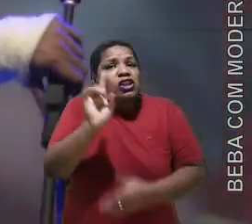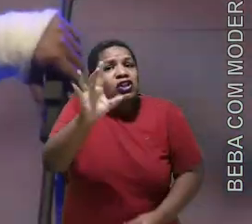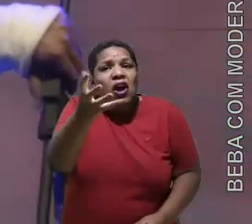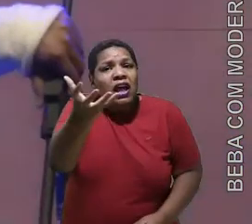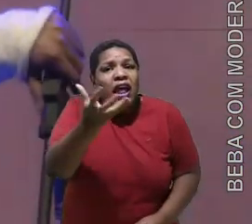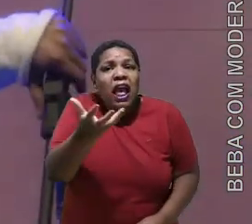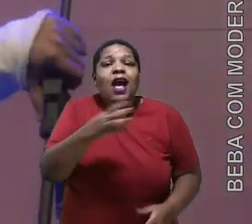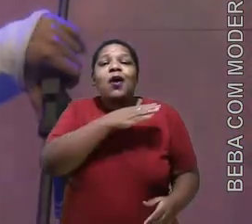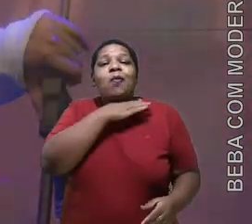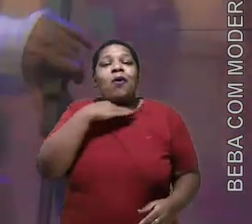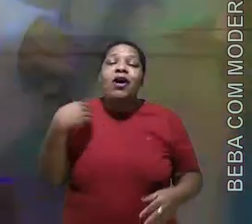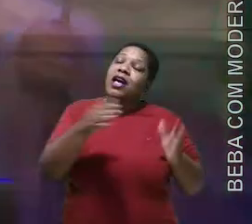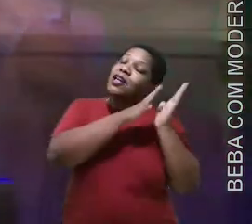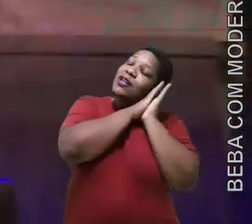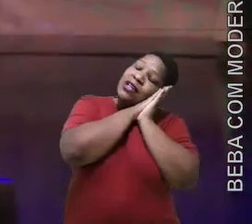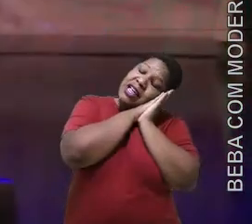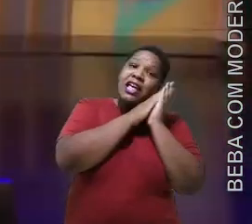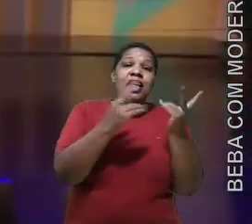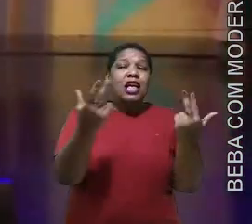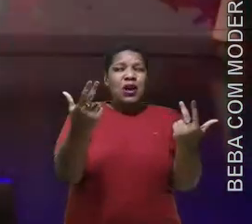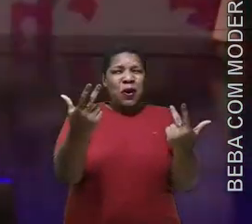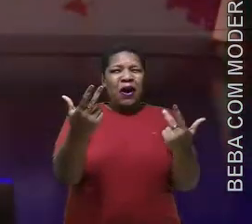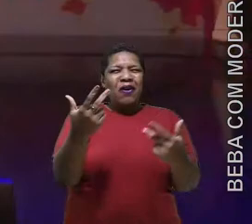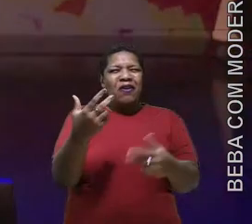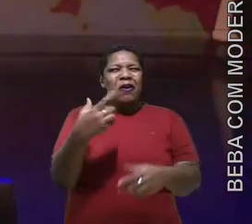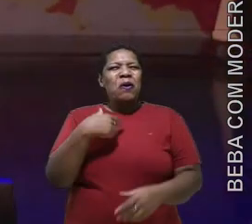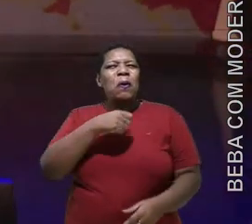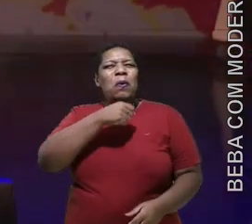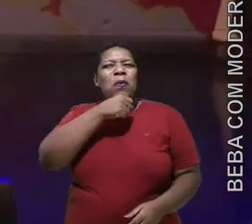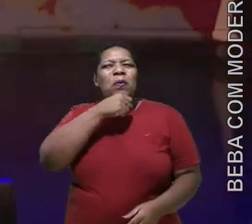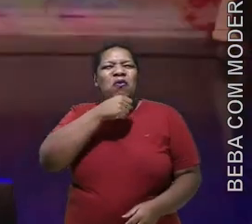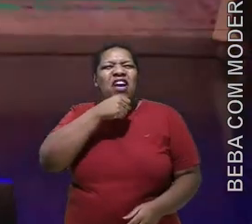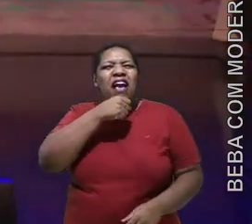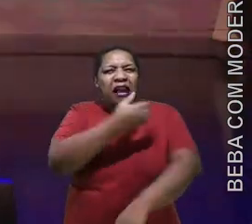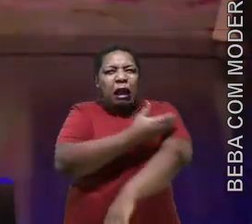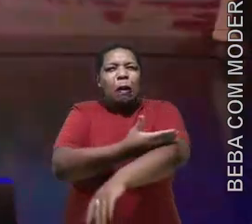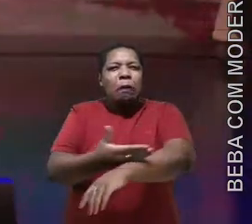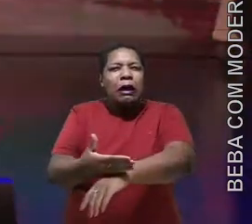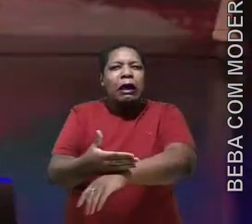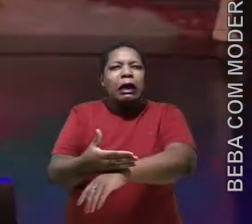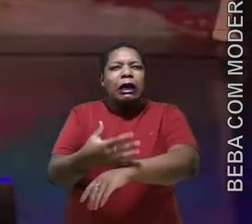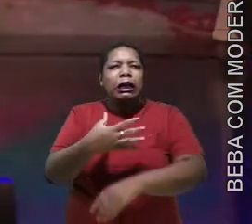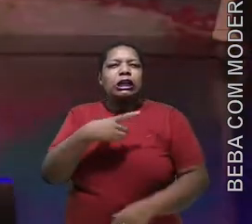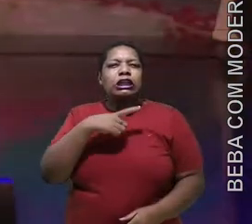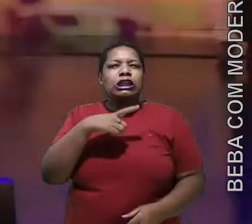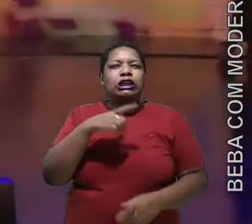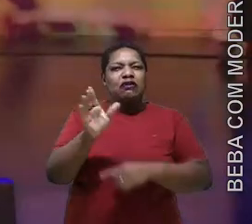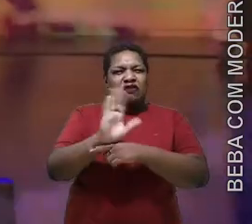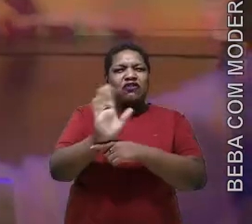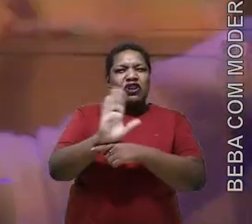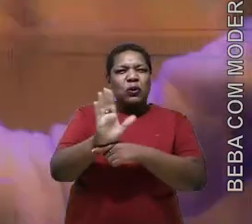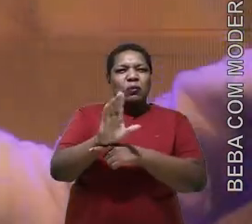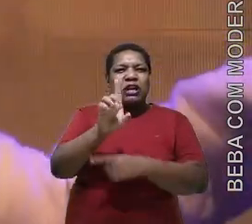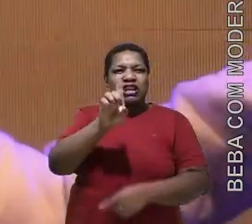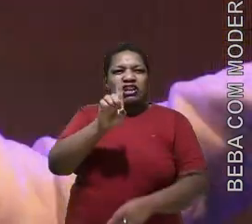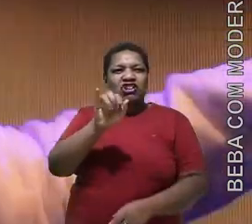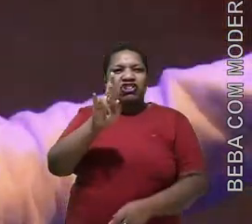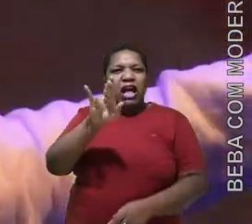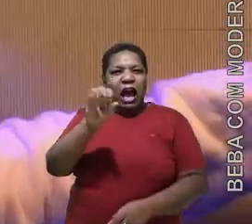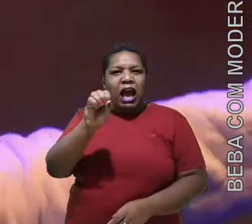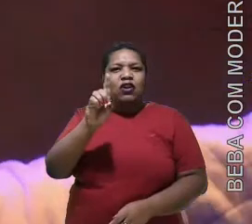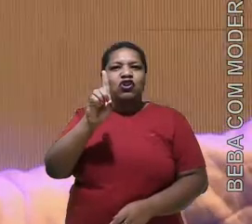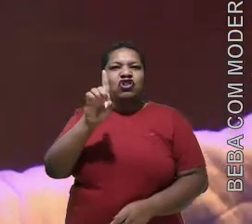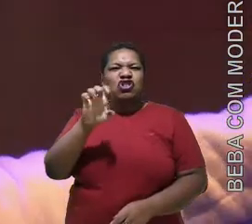morrer dormindo igual essas velhas brancas de filmes tipo como que é o nome aquele filme que é velho velho morre dormindo Diário de uma Paixão Sei lá